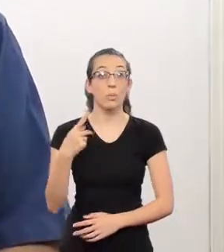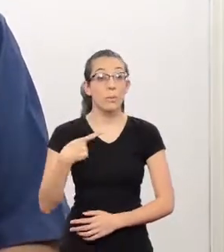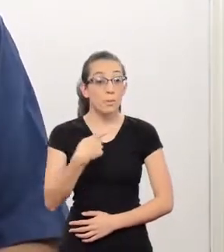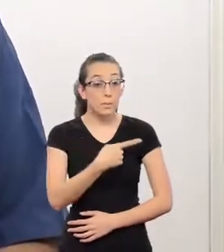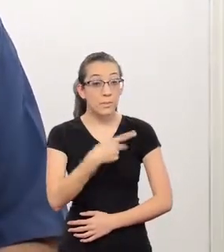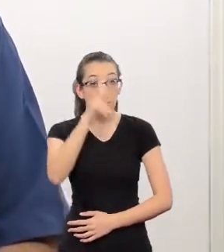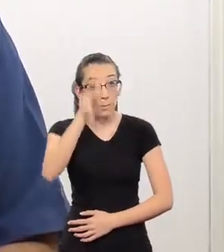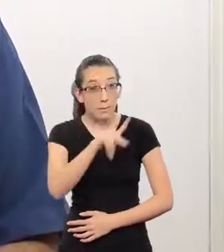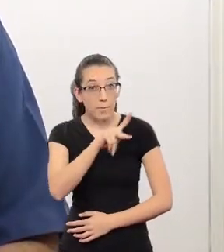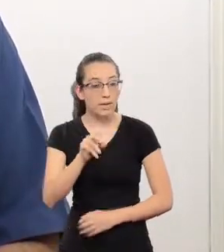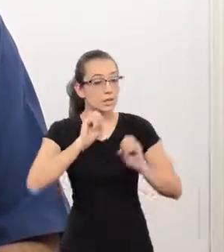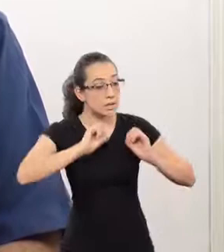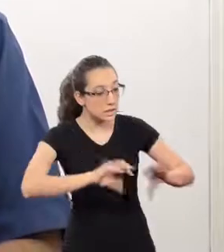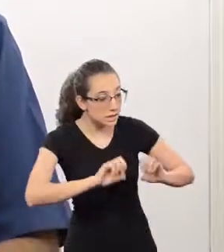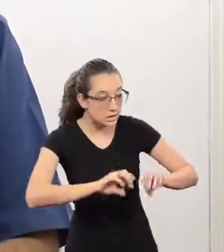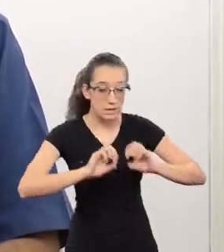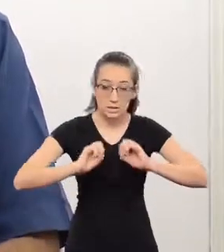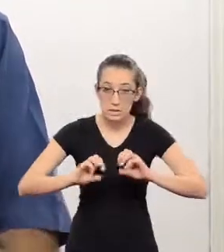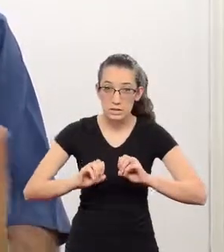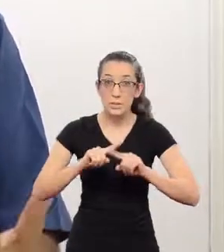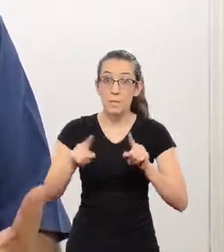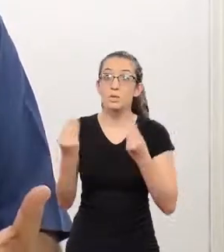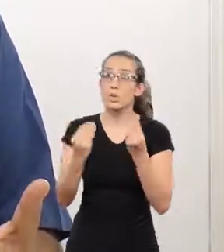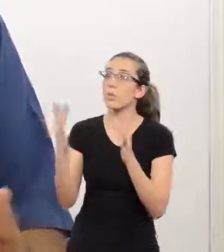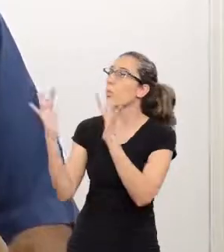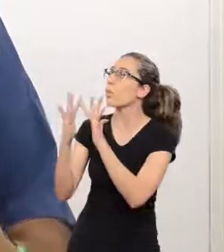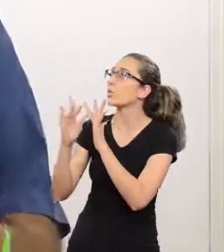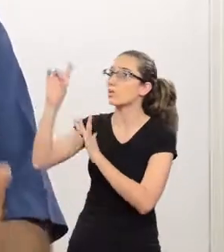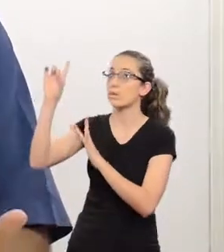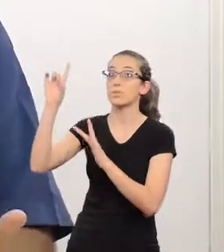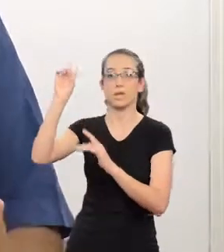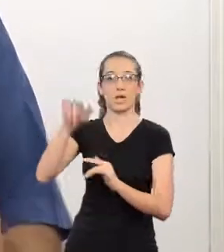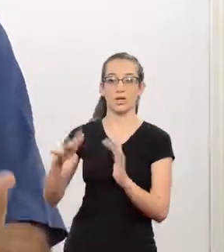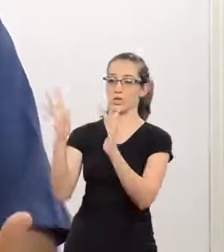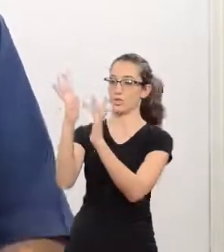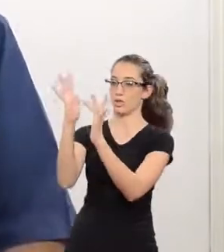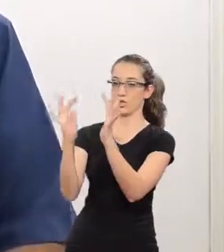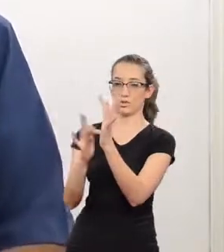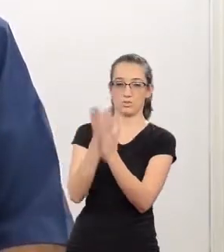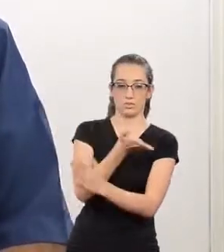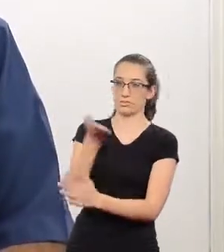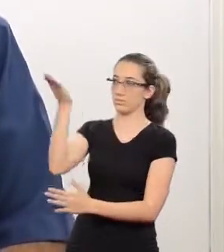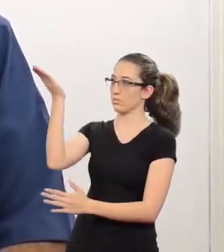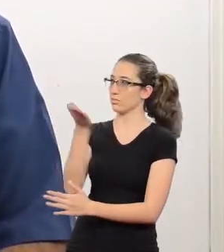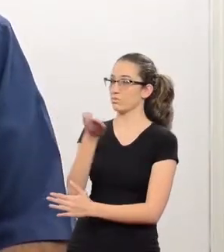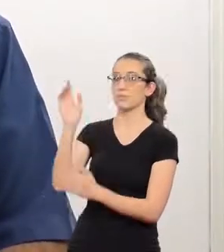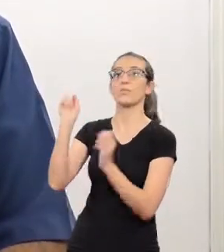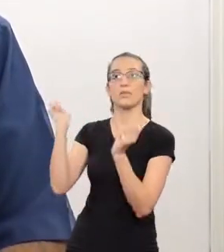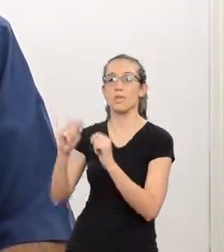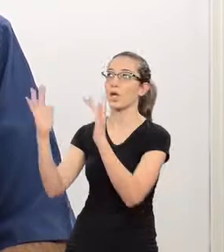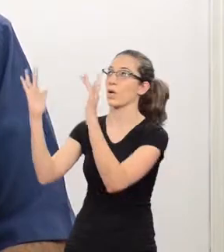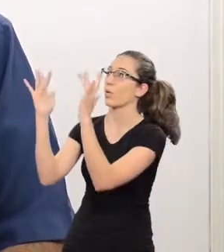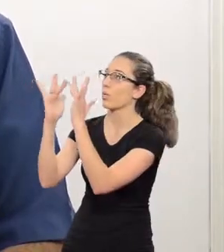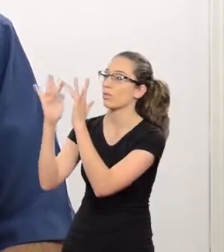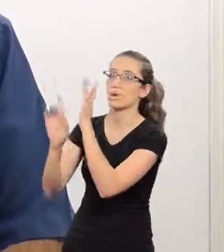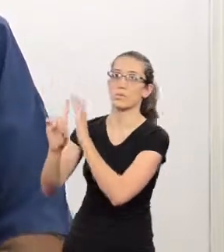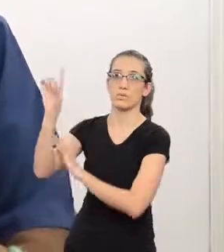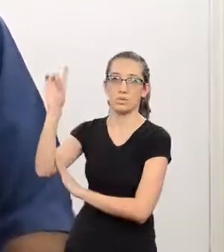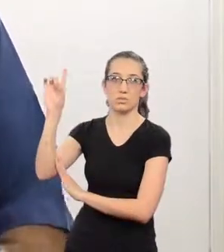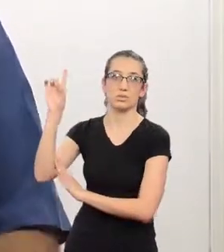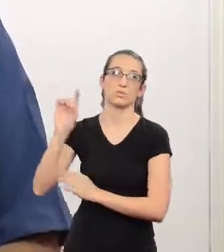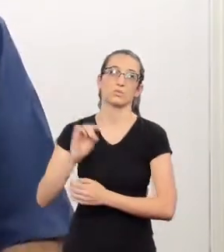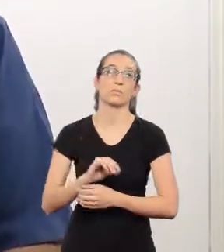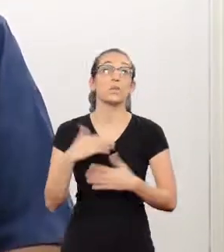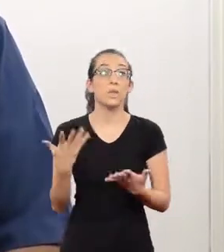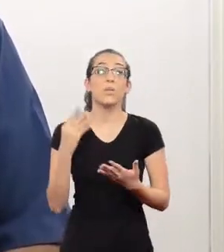ensinam a palavra de deus mas o acesso ao pai é por meio de cristo diretamente ele é o mediador entre